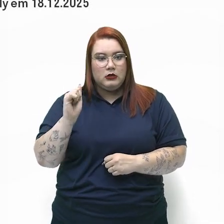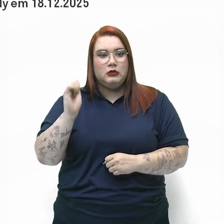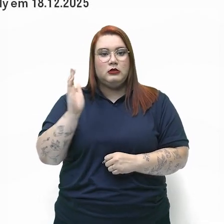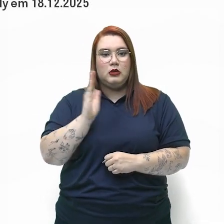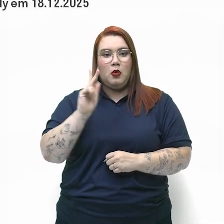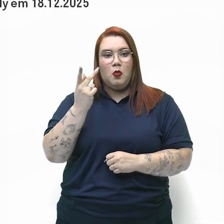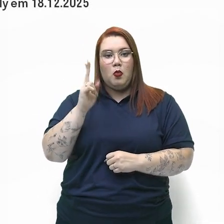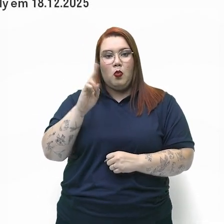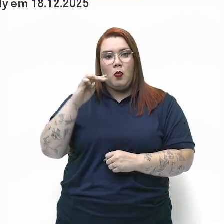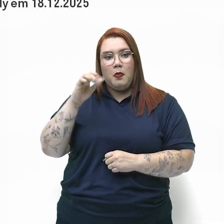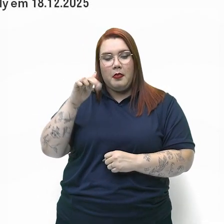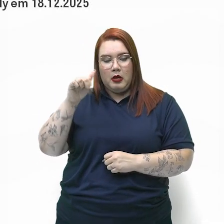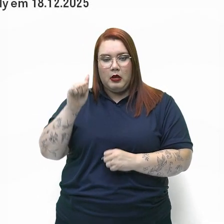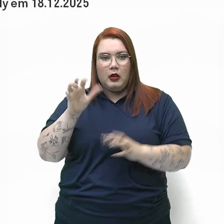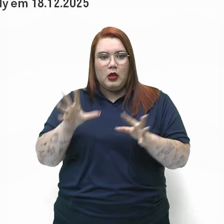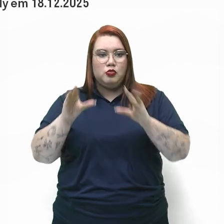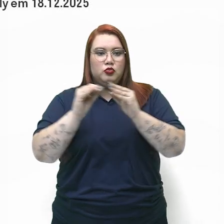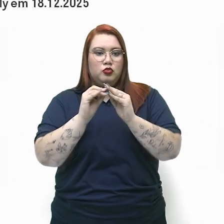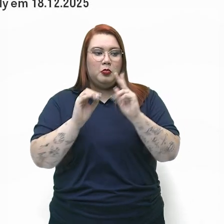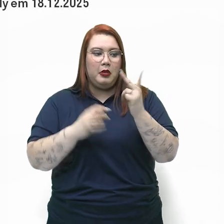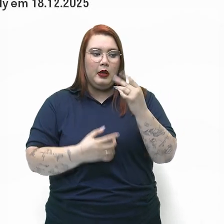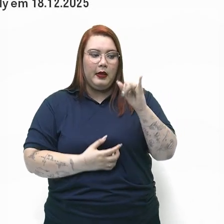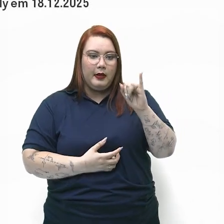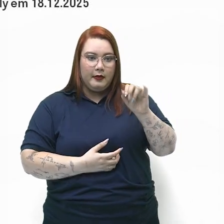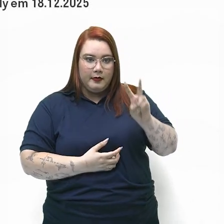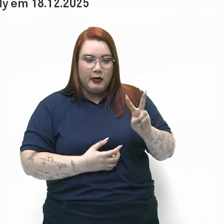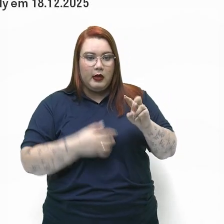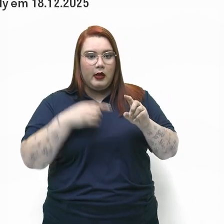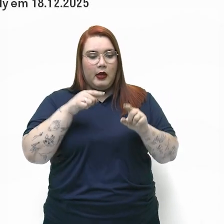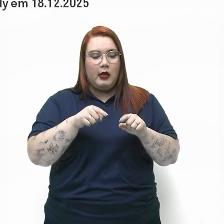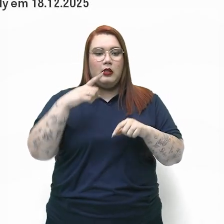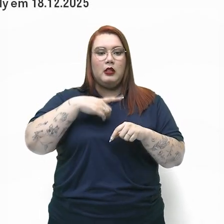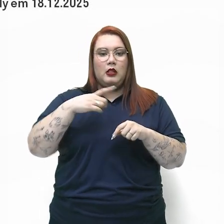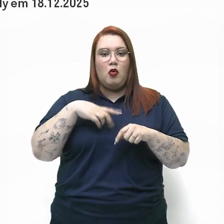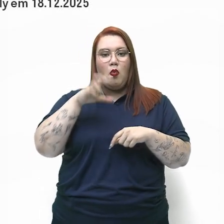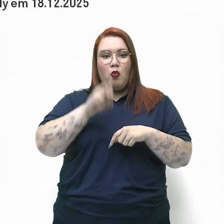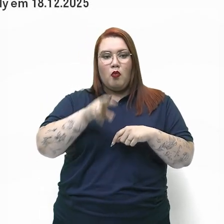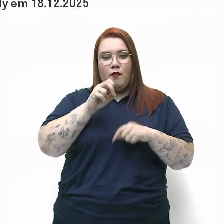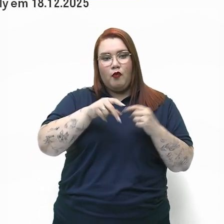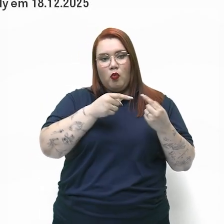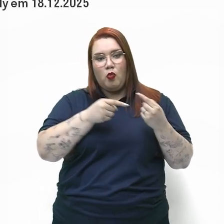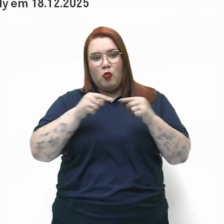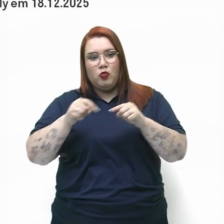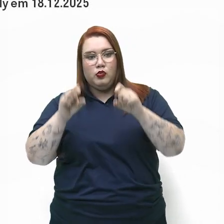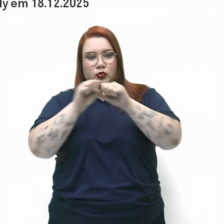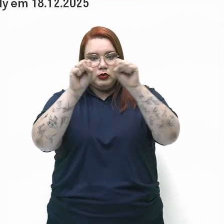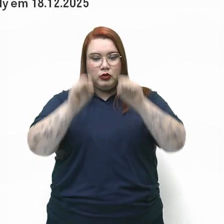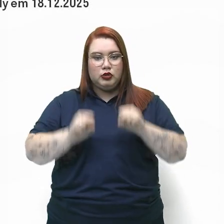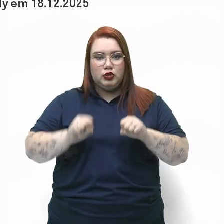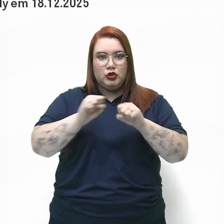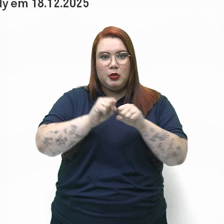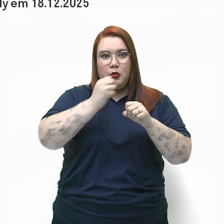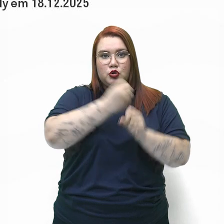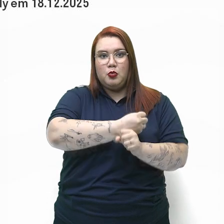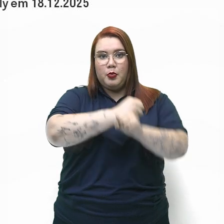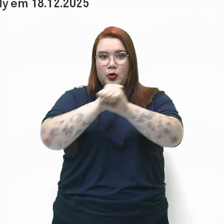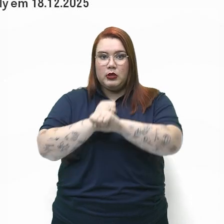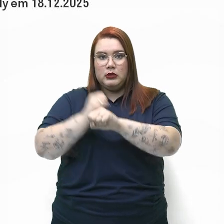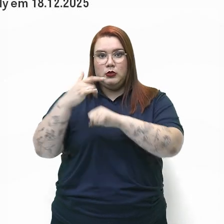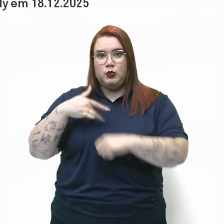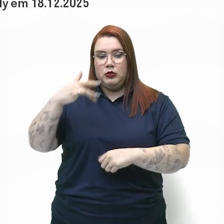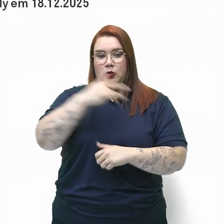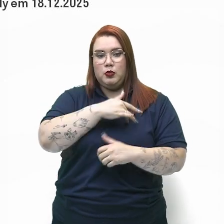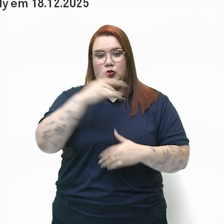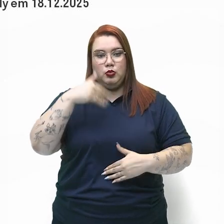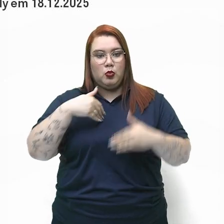HIV. Então, esse vírus, ele ataca o sistema imunológico que faz parte ali do nosso